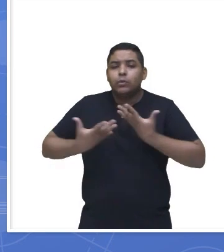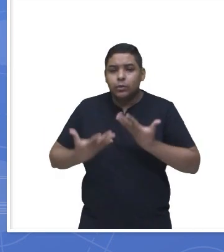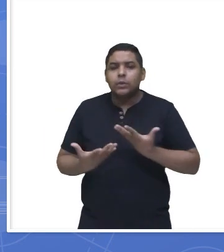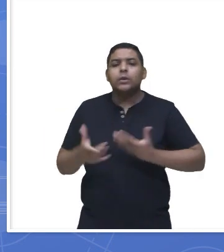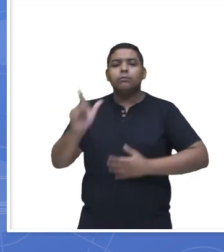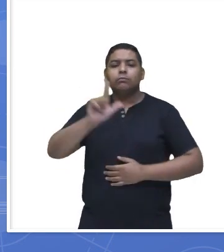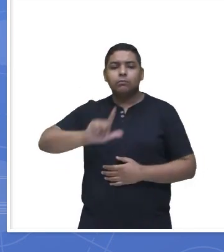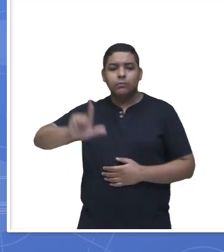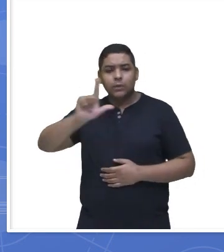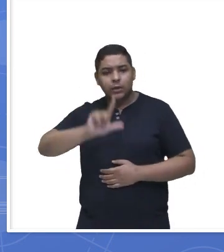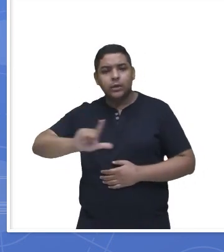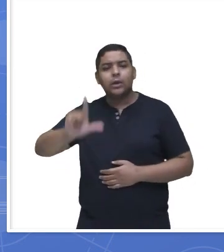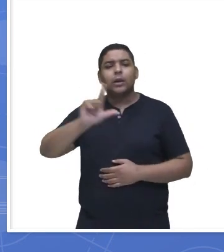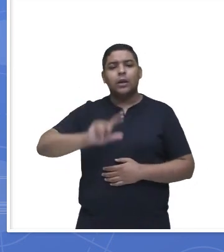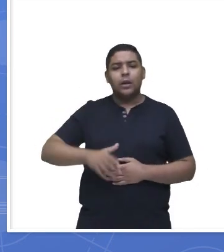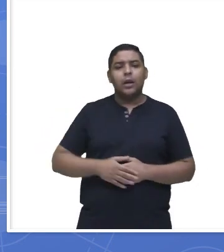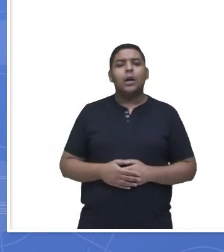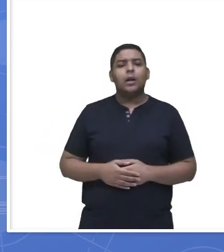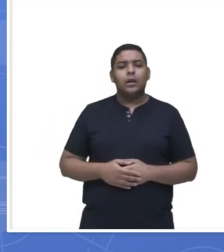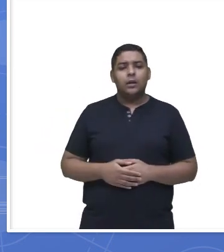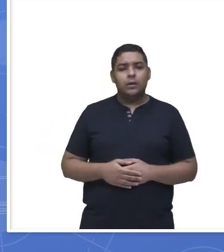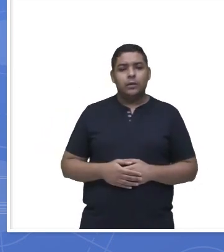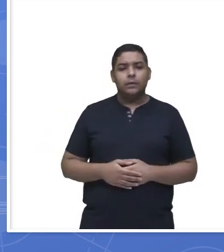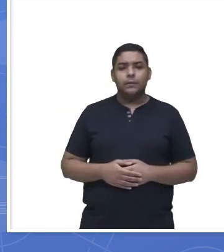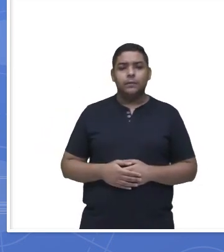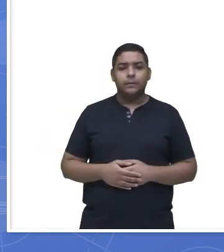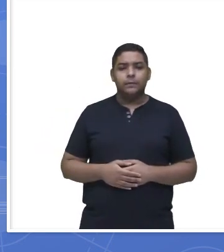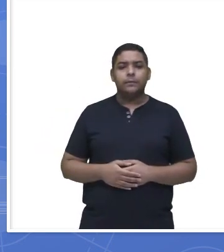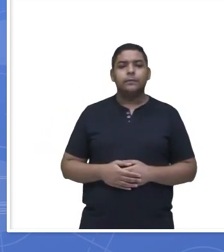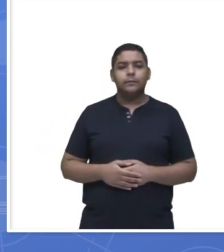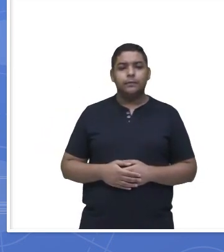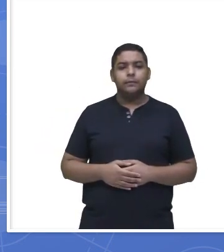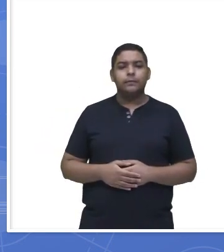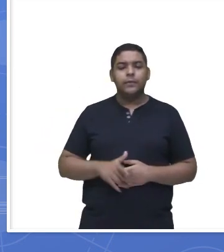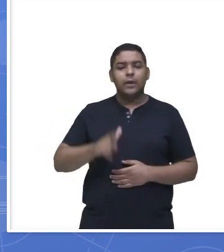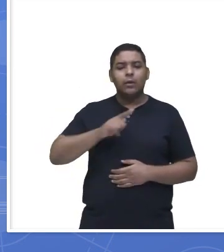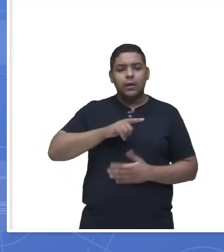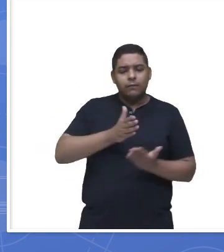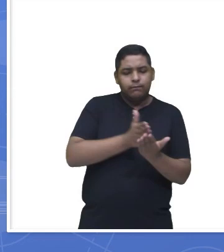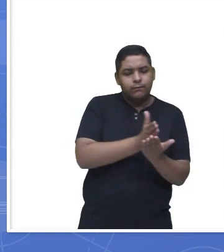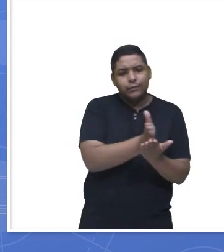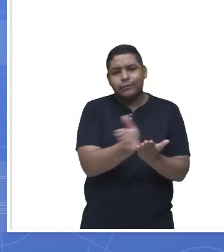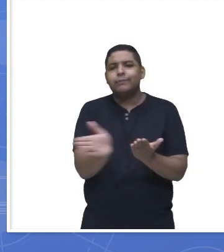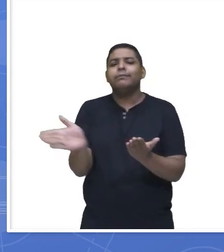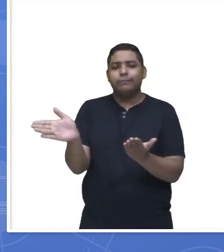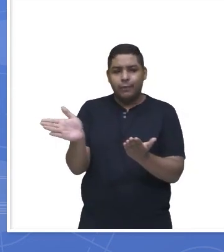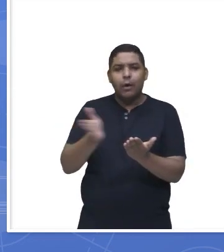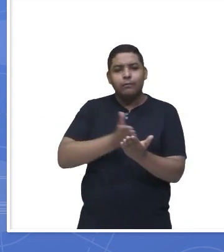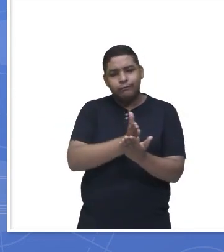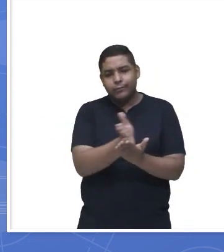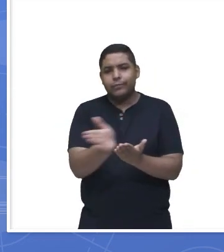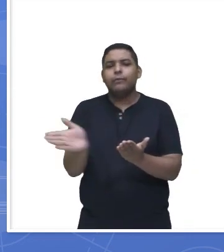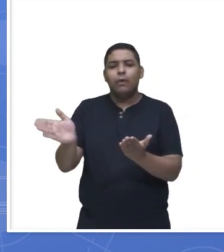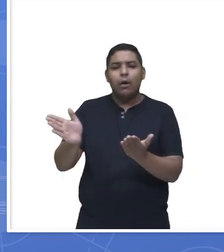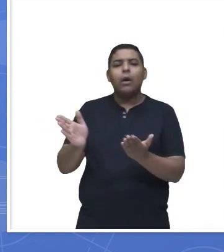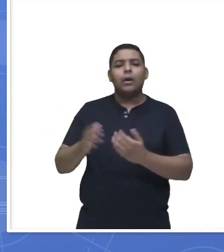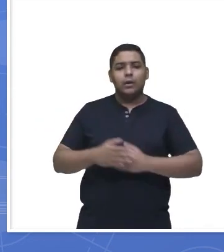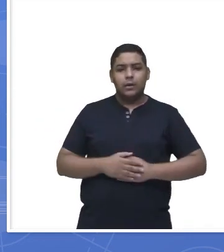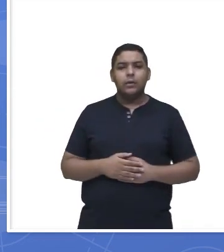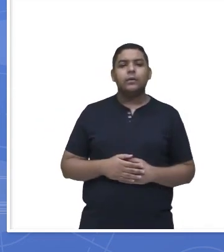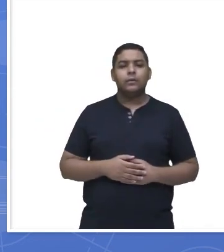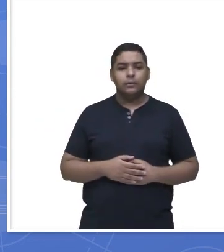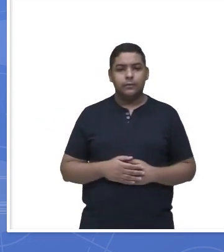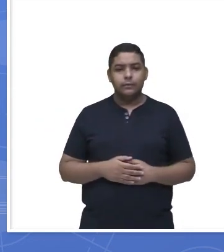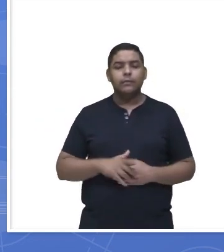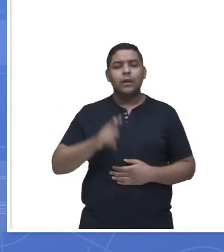época estava ali fora do que era produzido, né? Nós vivíamos ali o parnasianismo,